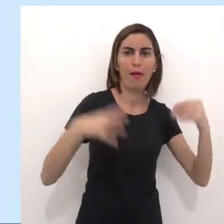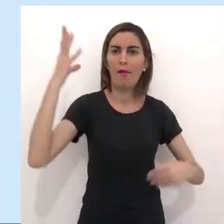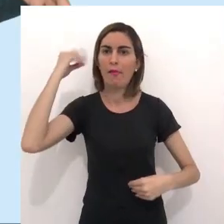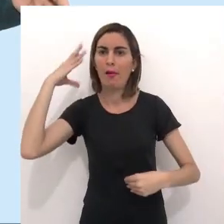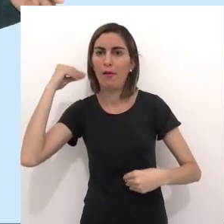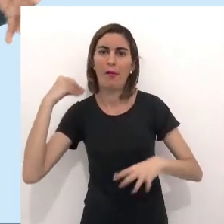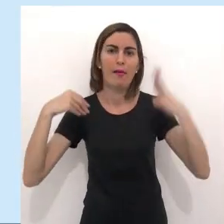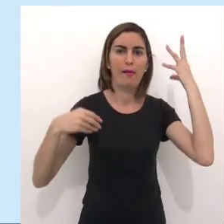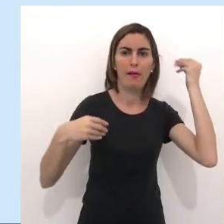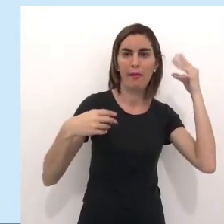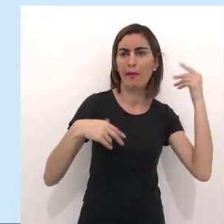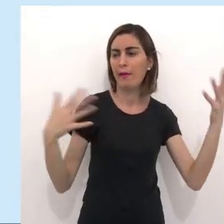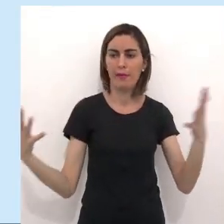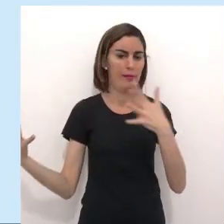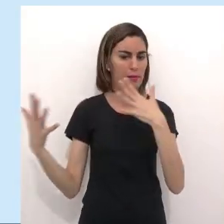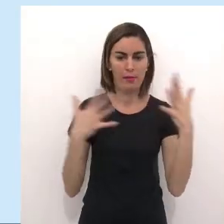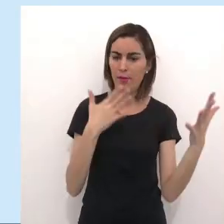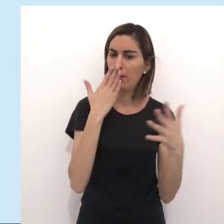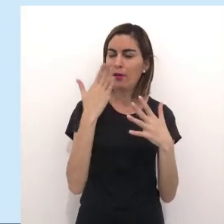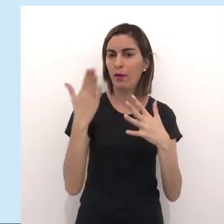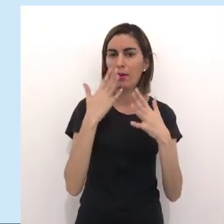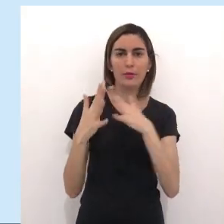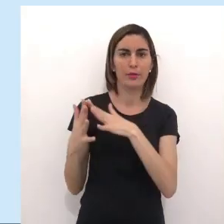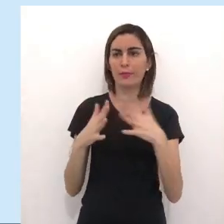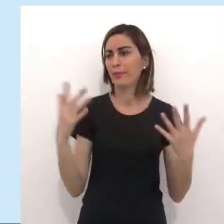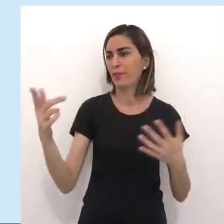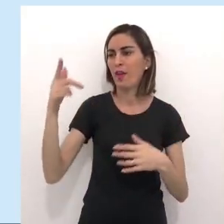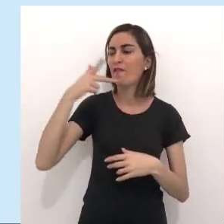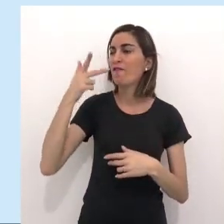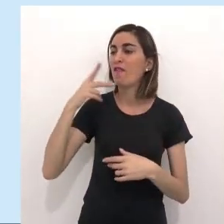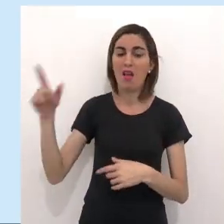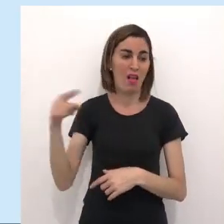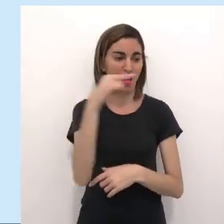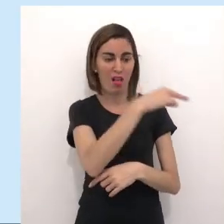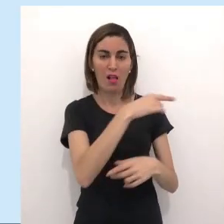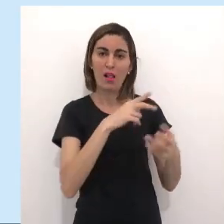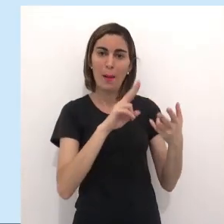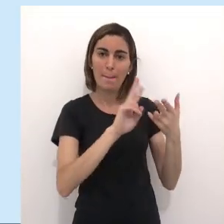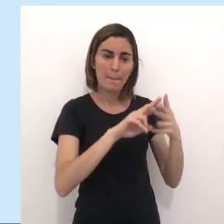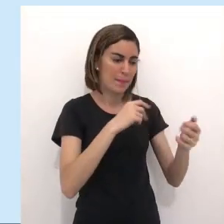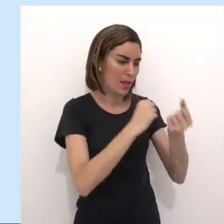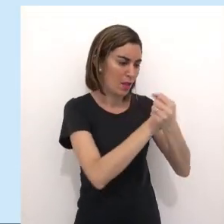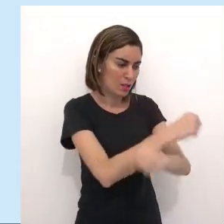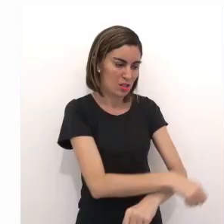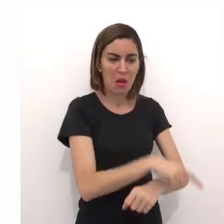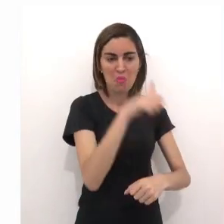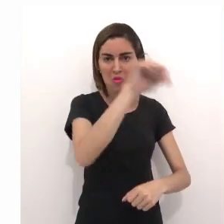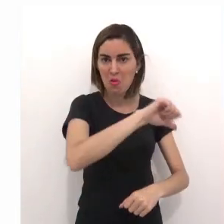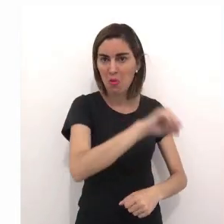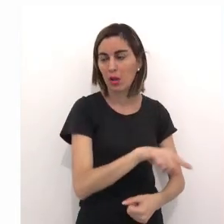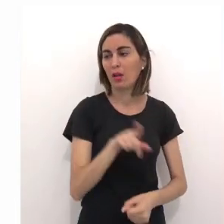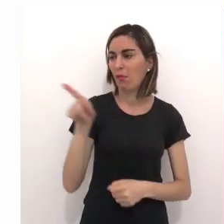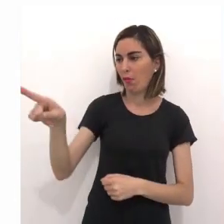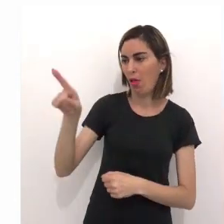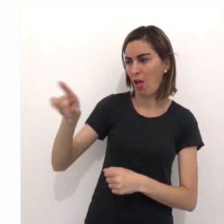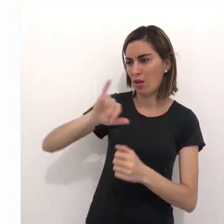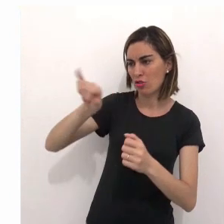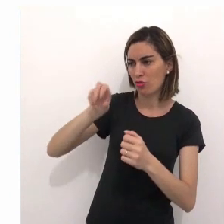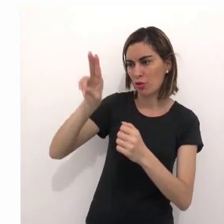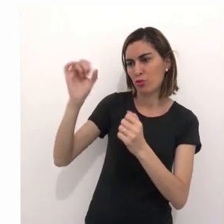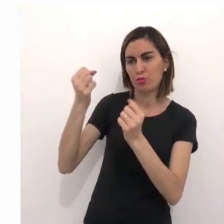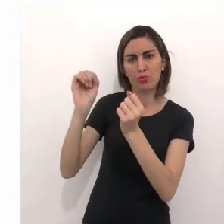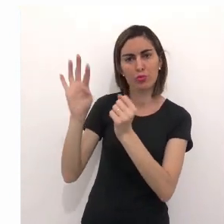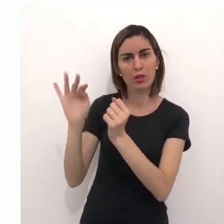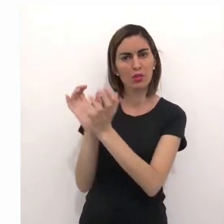não prestavam. Do outro, os jesuítas, que diziam que os apresadores de escravos também não prestavam. Então, os